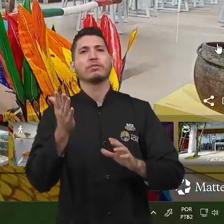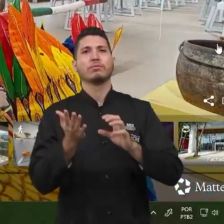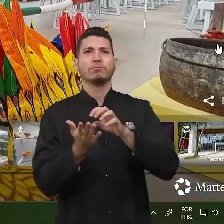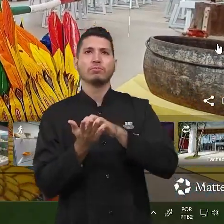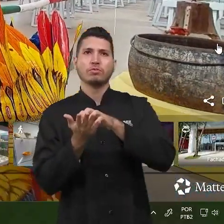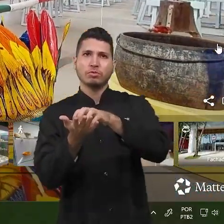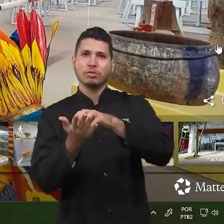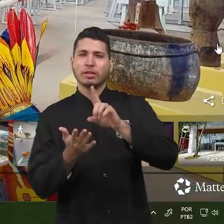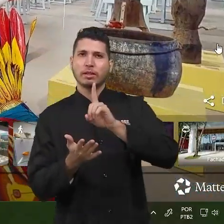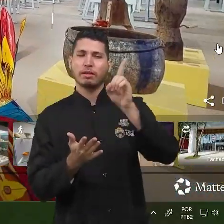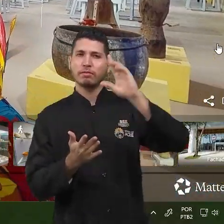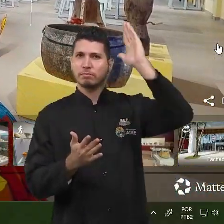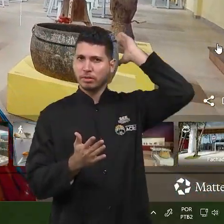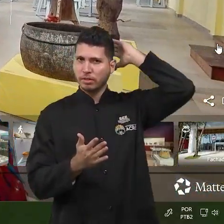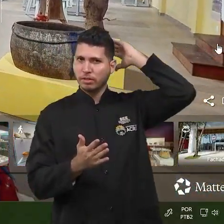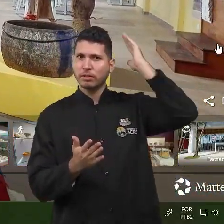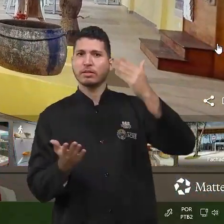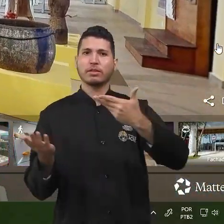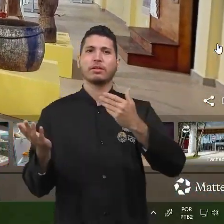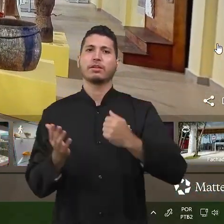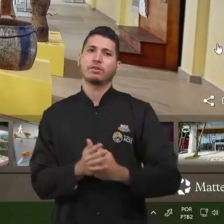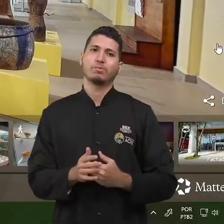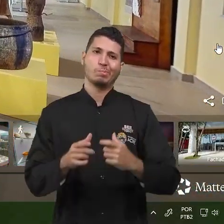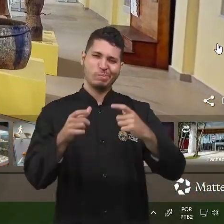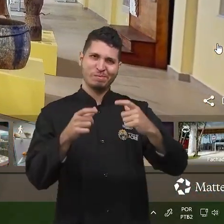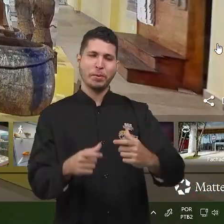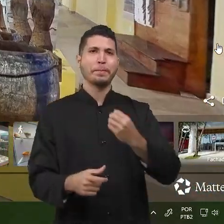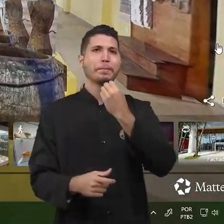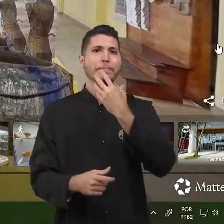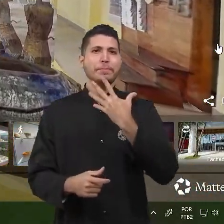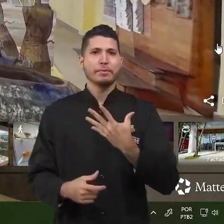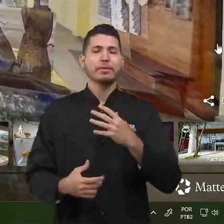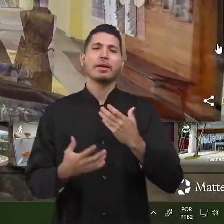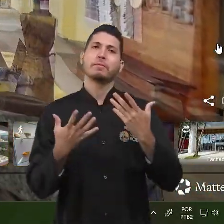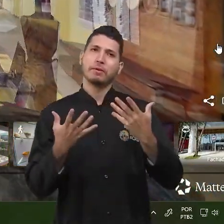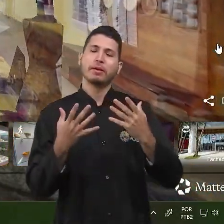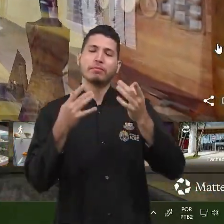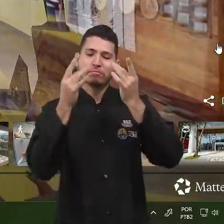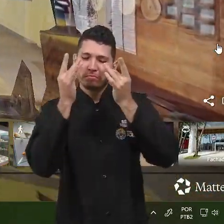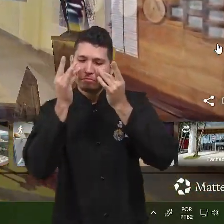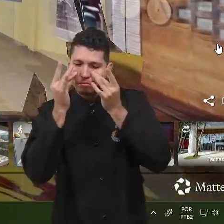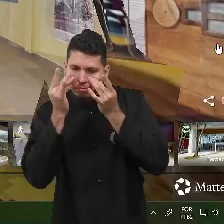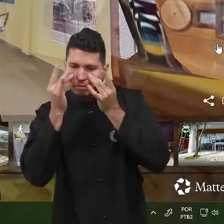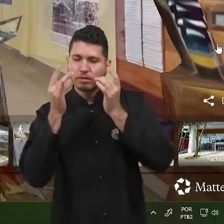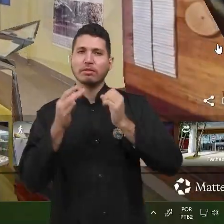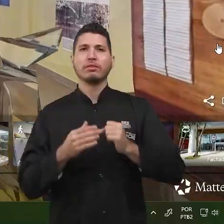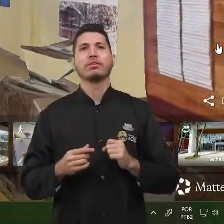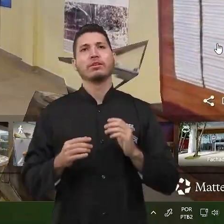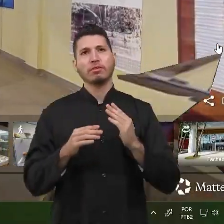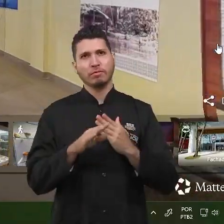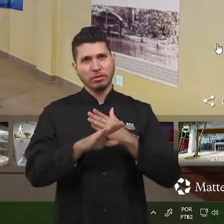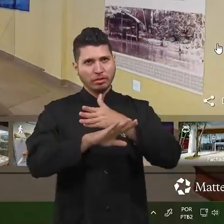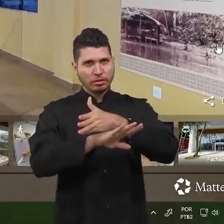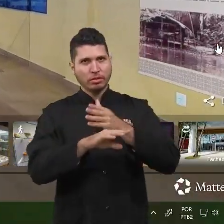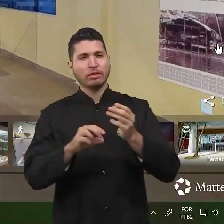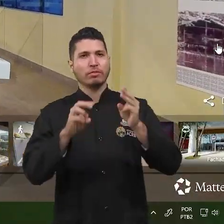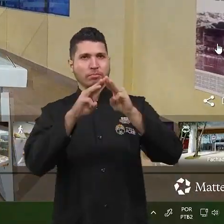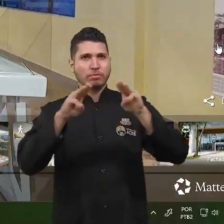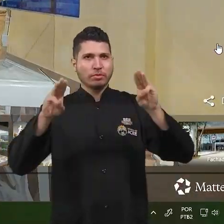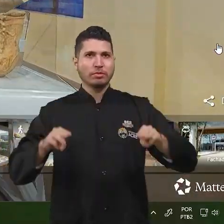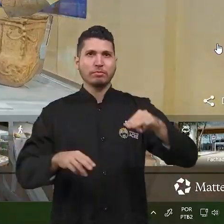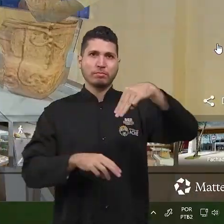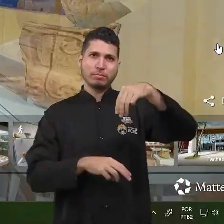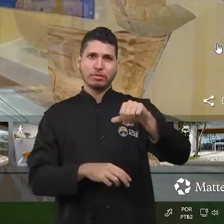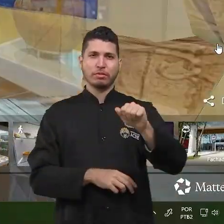já fazer uma visita prévia nos espaços. Ah, eu quero ver de perto, então eu vou entrar ali no Museu do Marajó. Olha que